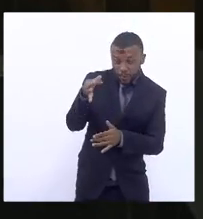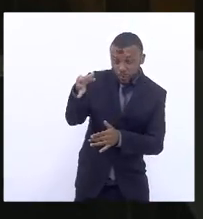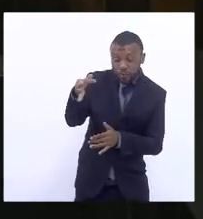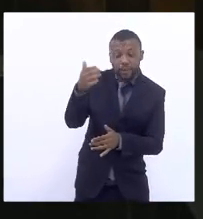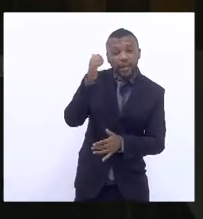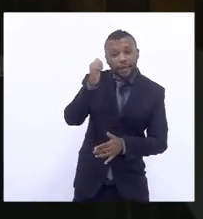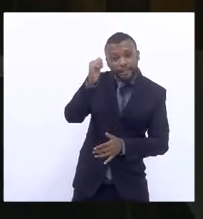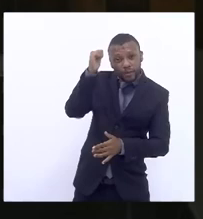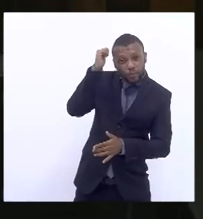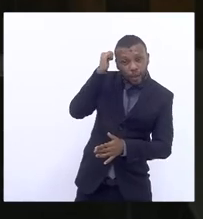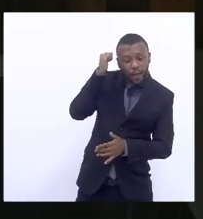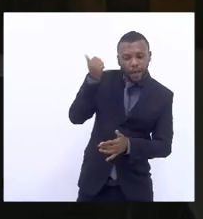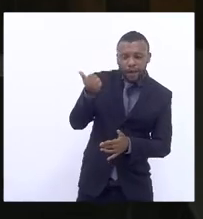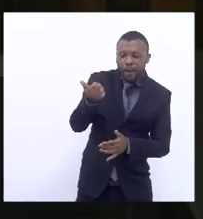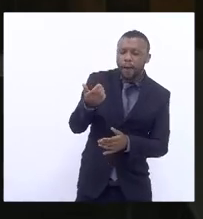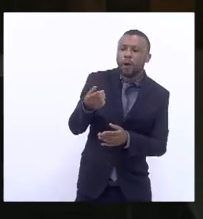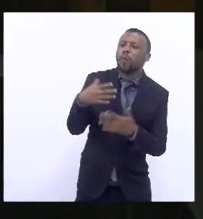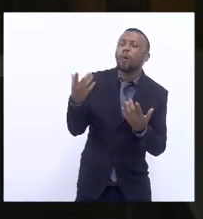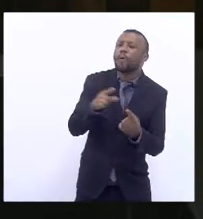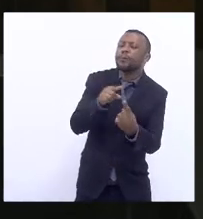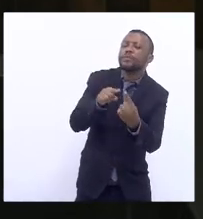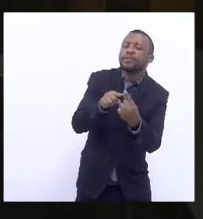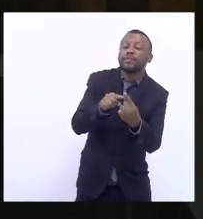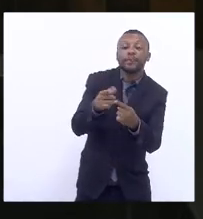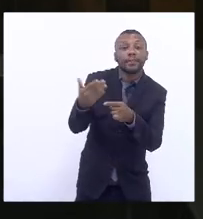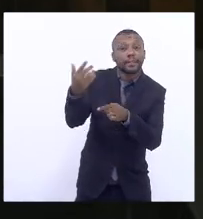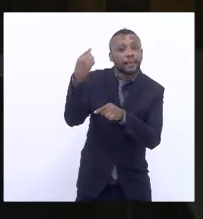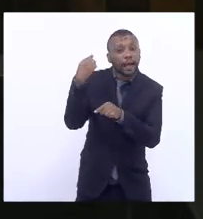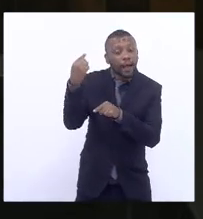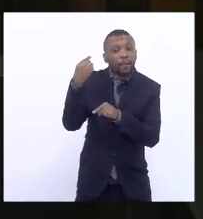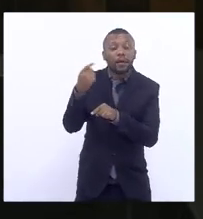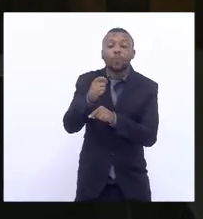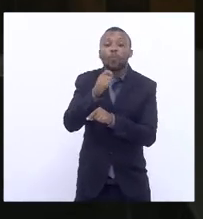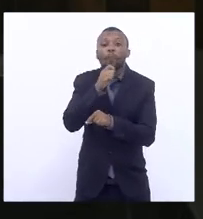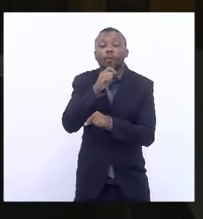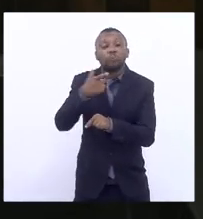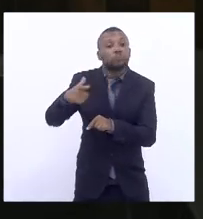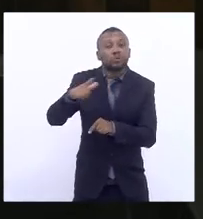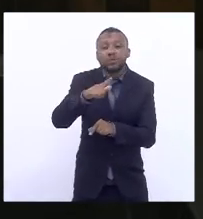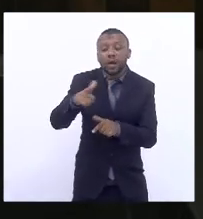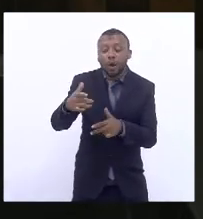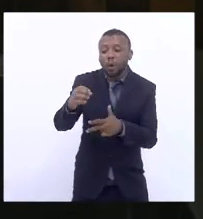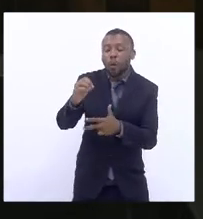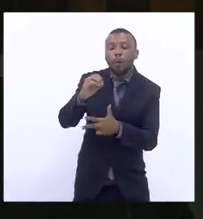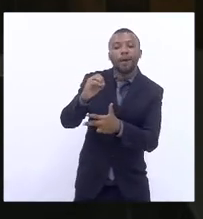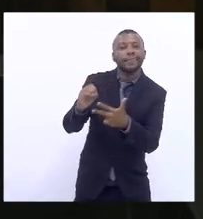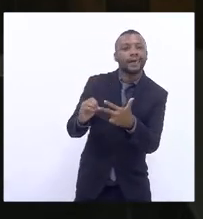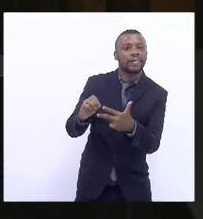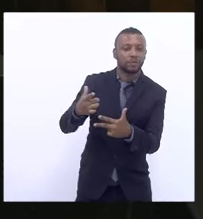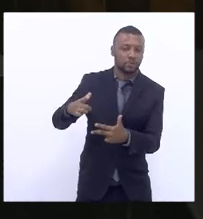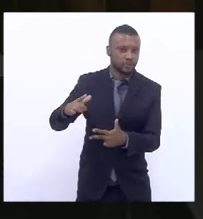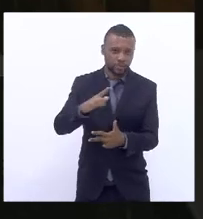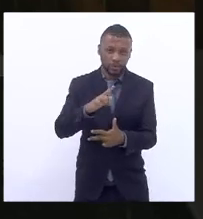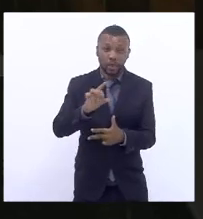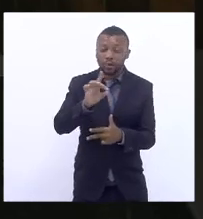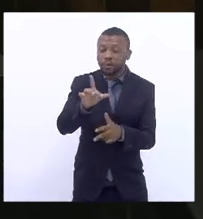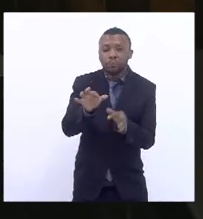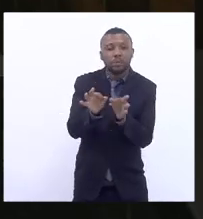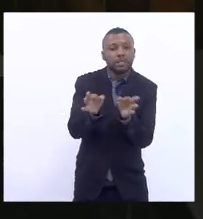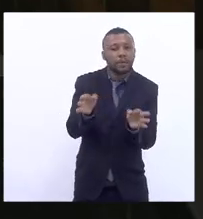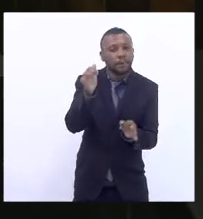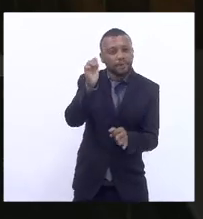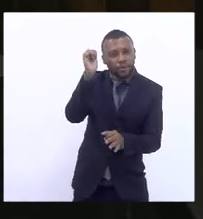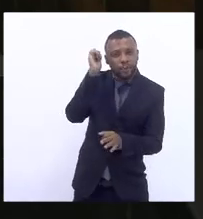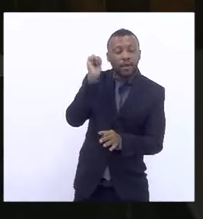havia ainda o Enem, era apenas o vestibular. E, diante da minha pergunta, alguns responderam o que